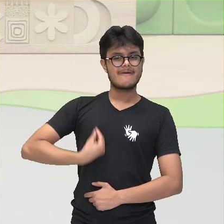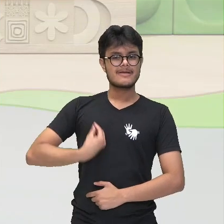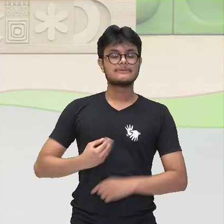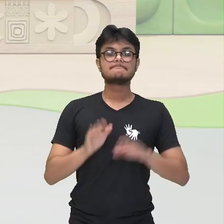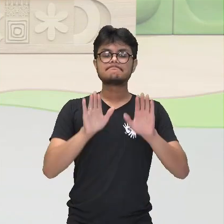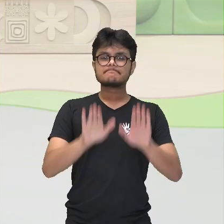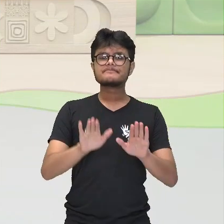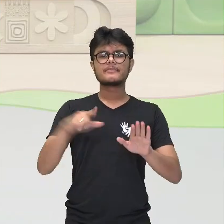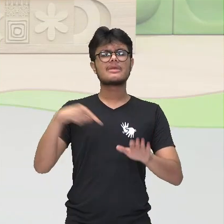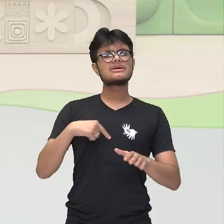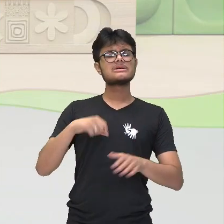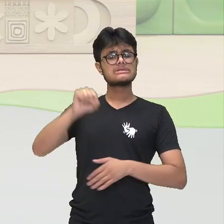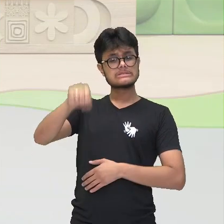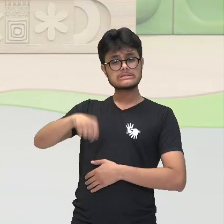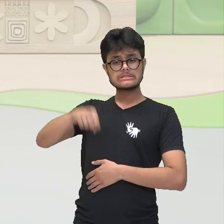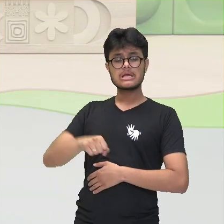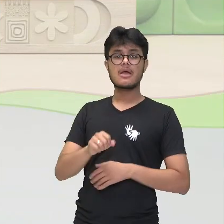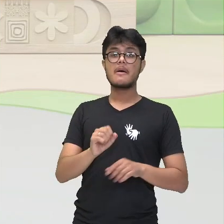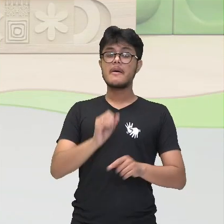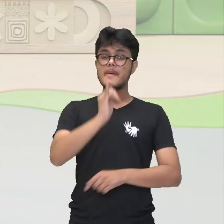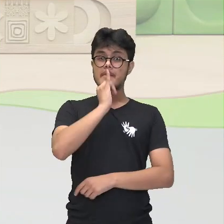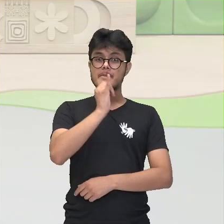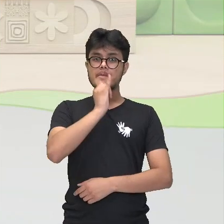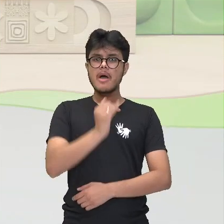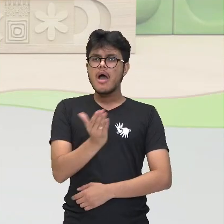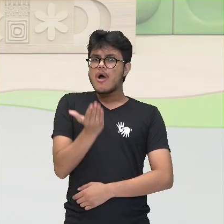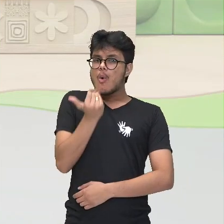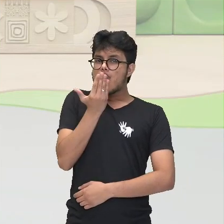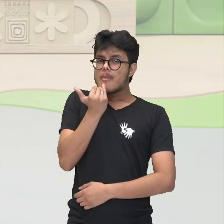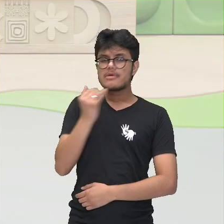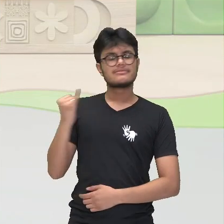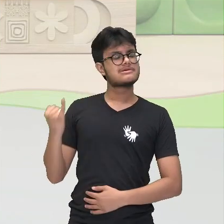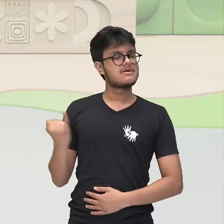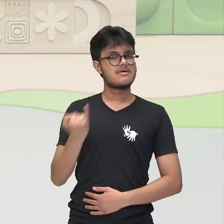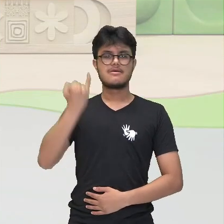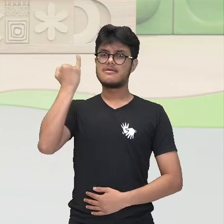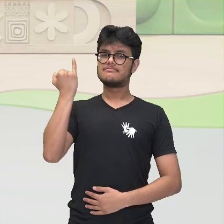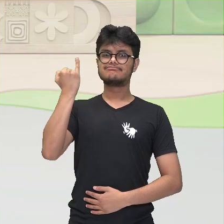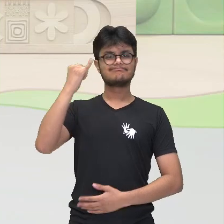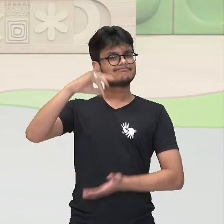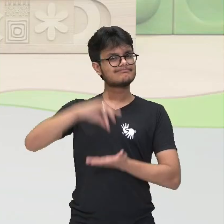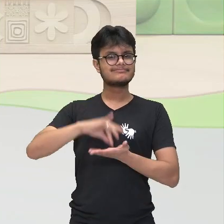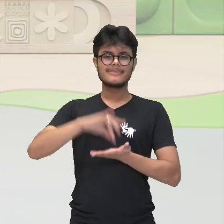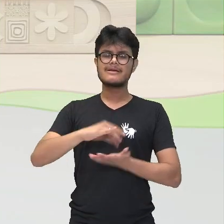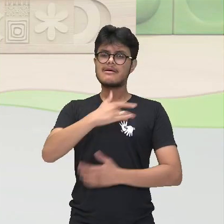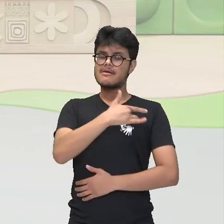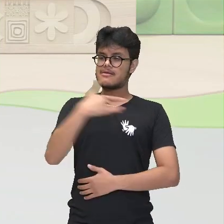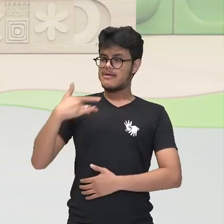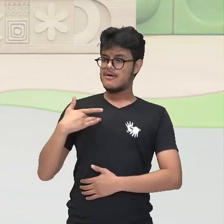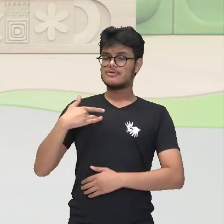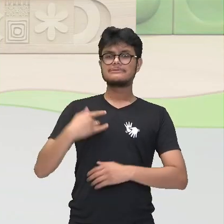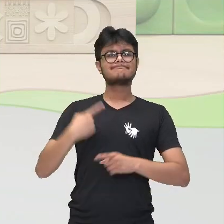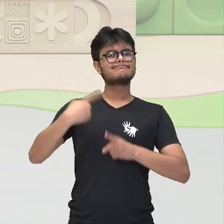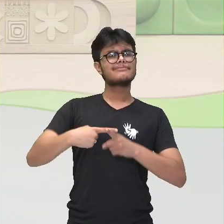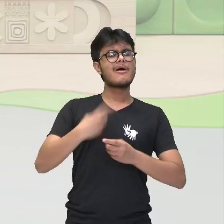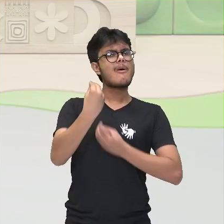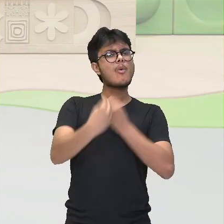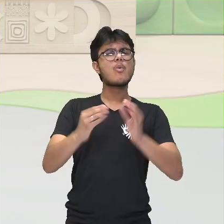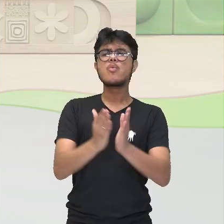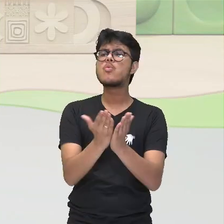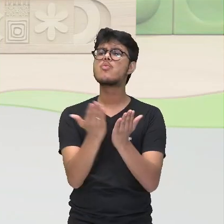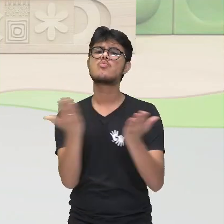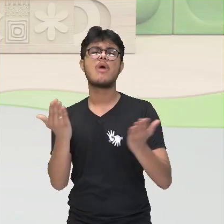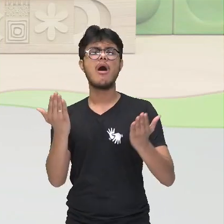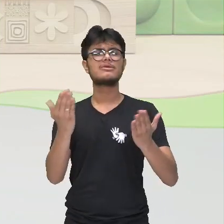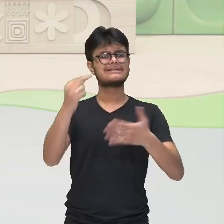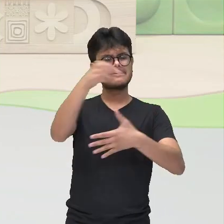desses fatores, a alimentação também é muito importante. A gente saber escolher bem os alimentos, saber os alimentos